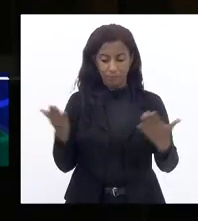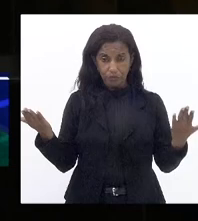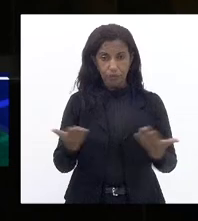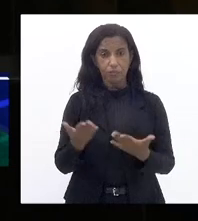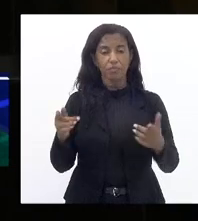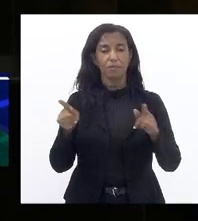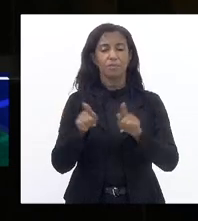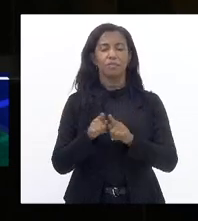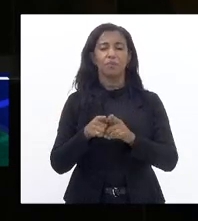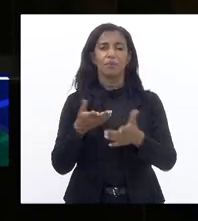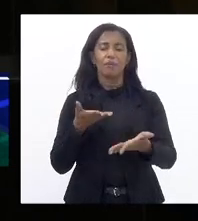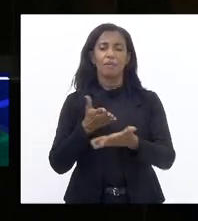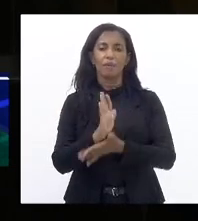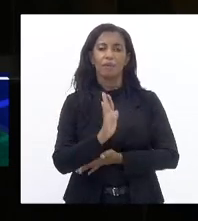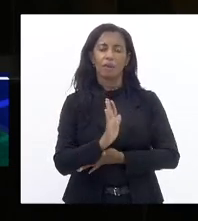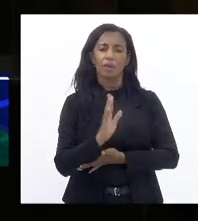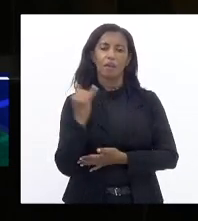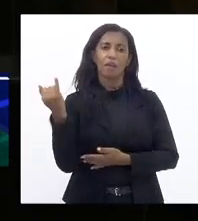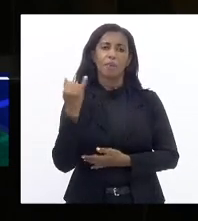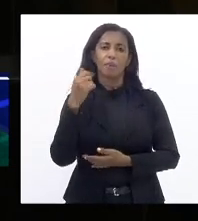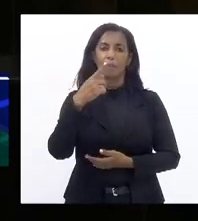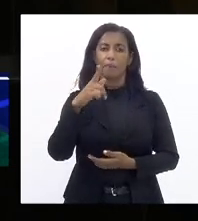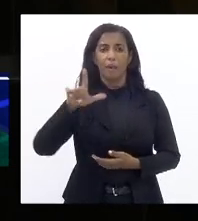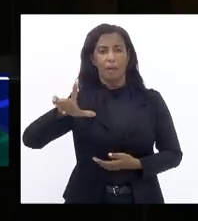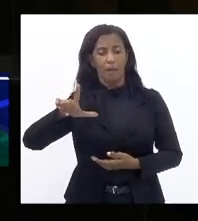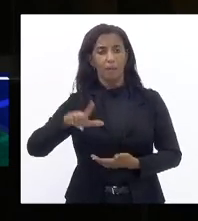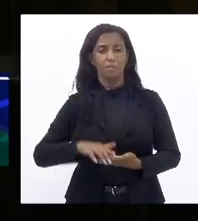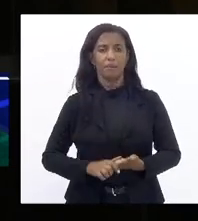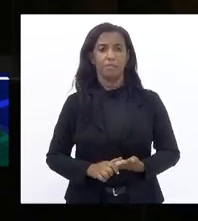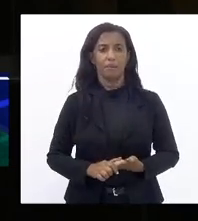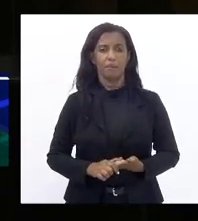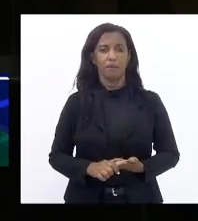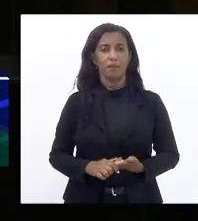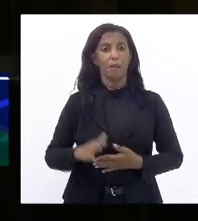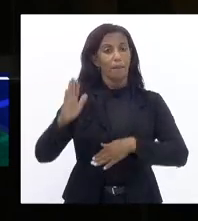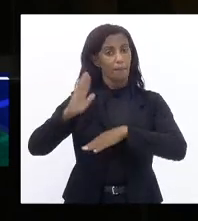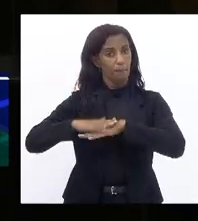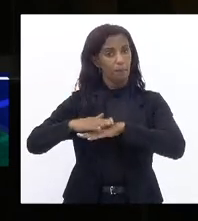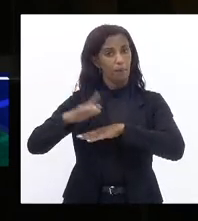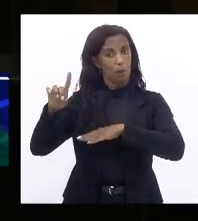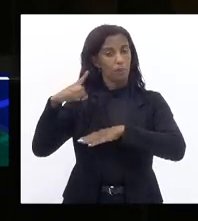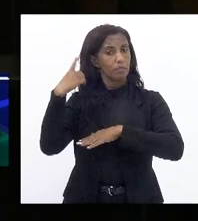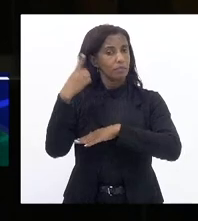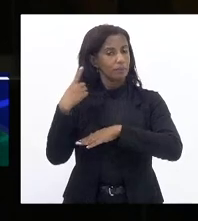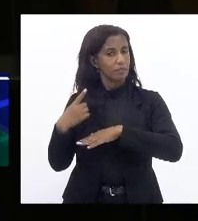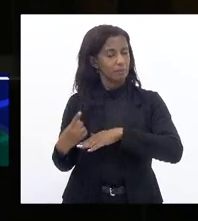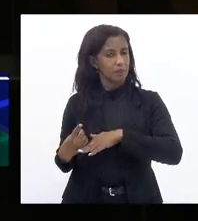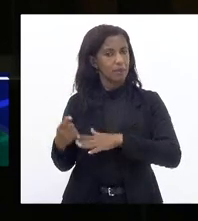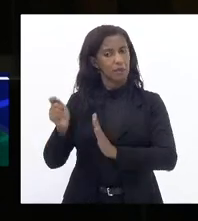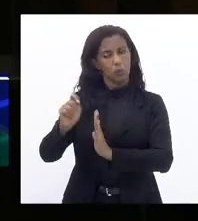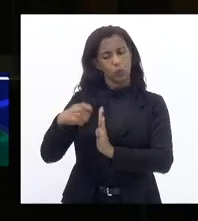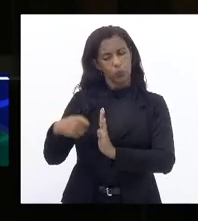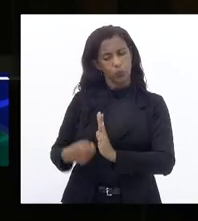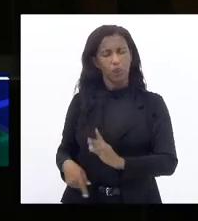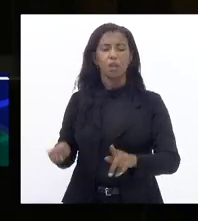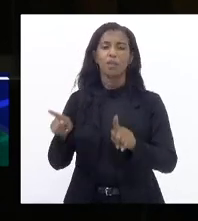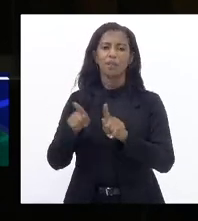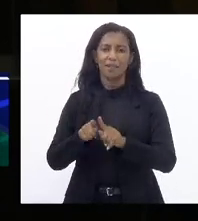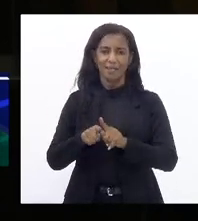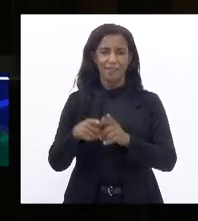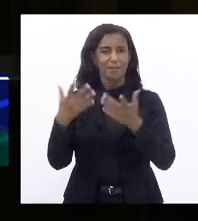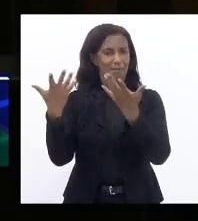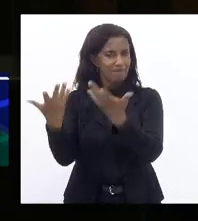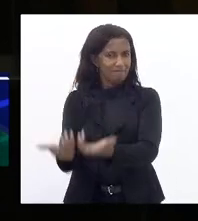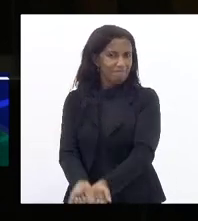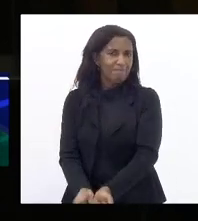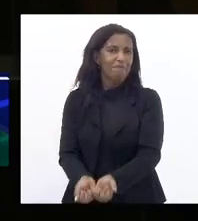também foi aprovado um importante projeto de lei da autoria da deputada Dani e que muito gentilmente também nos